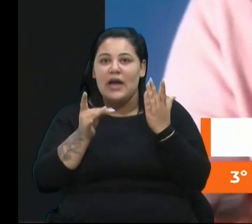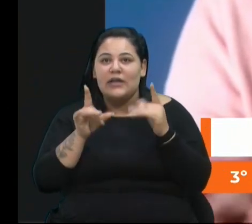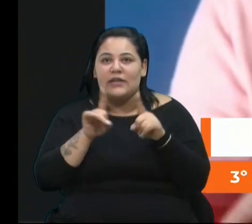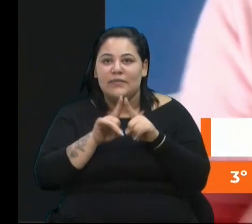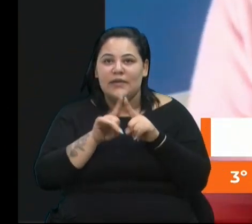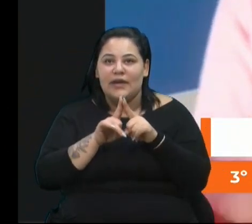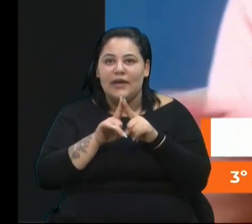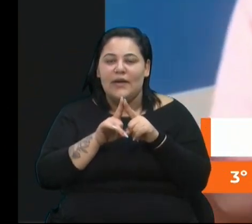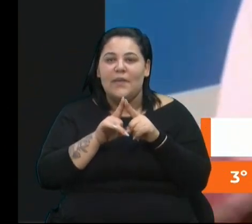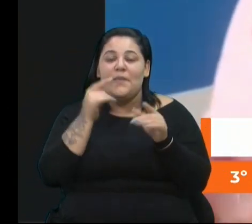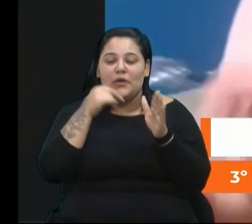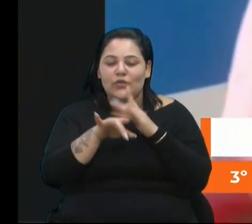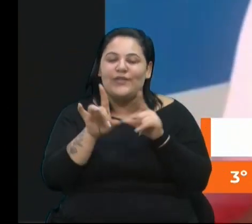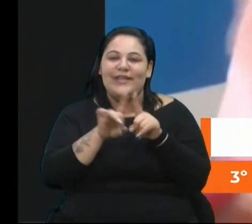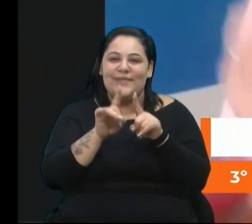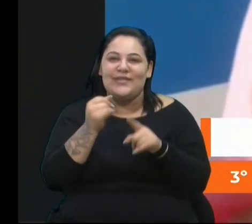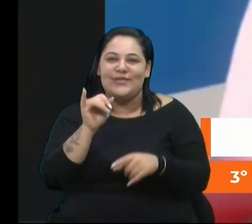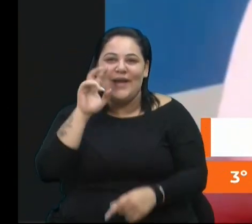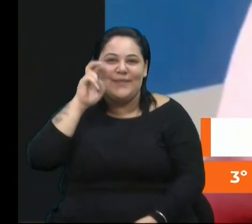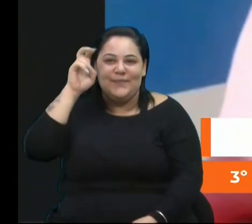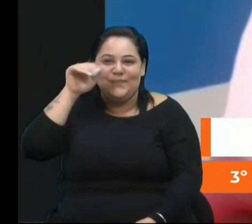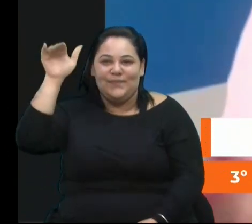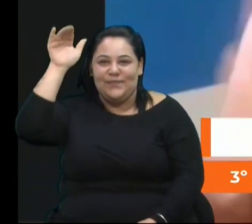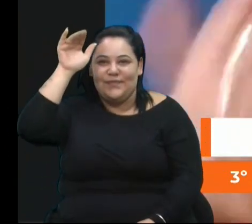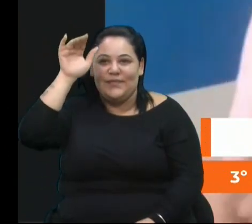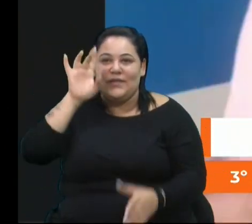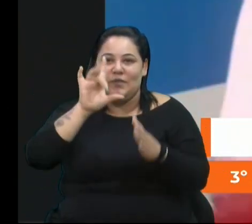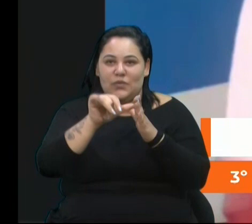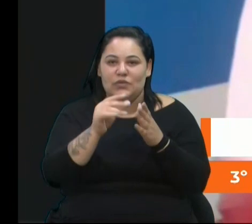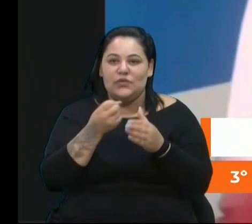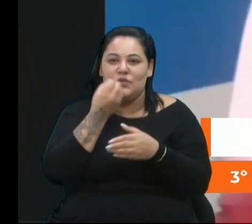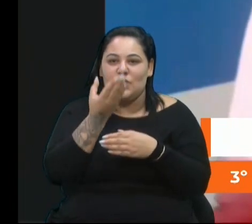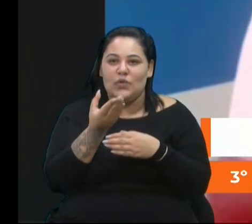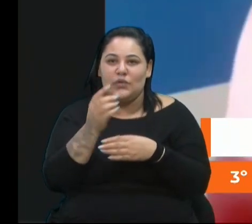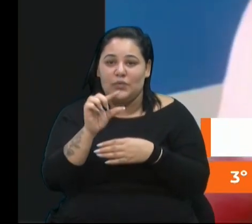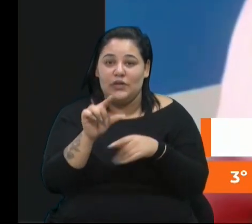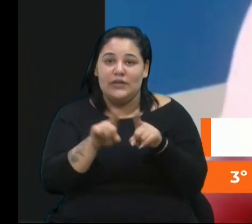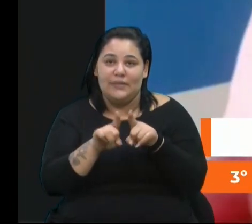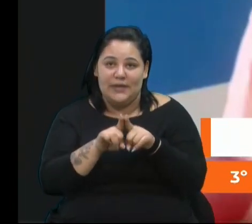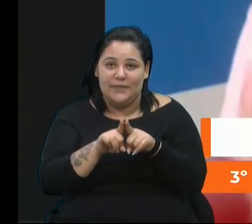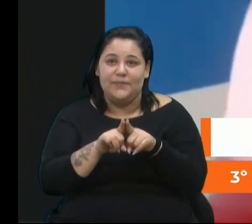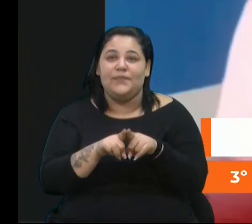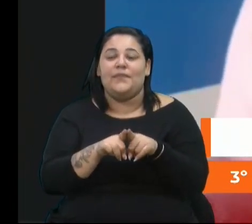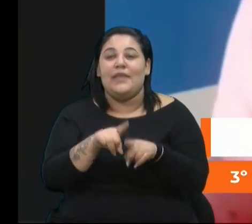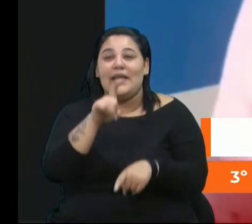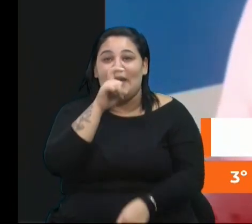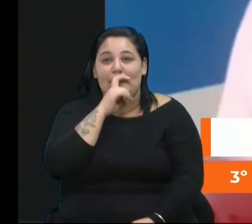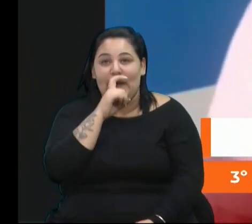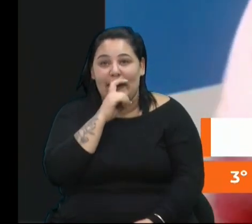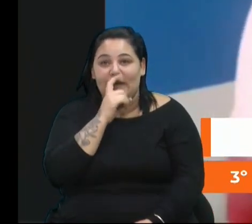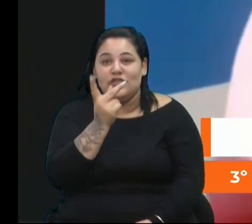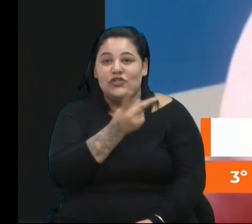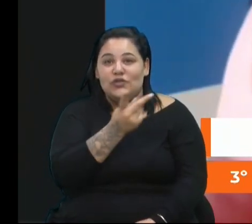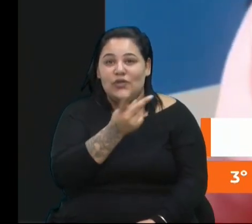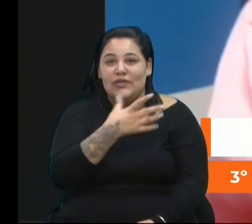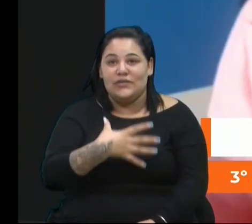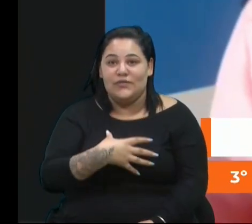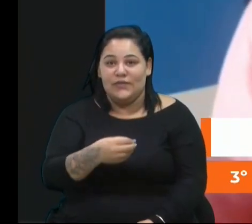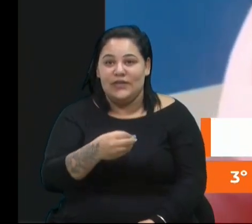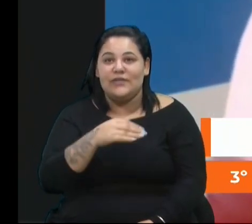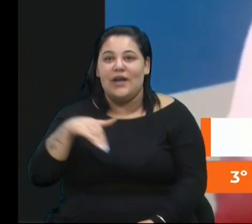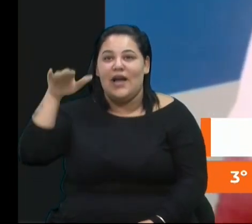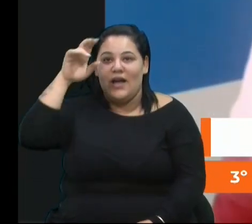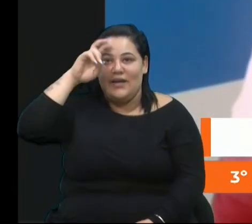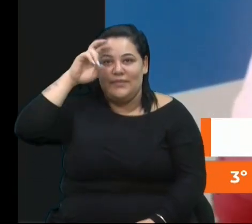também é autohabilidoso. Depois tu nos conta um pouquinho dessa tua relação. A gente falou no comecinho que é pai também de 2 filhos, né, com